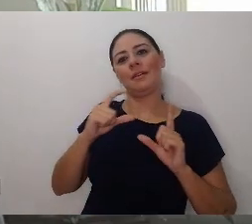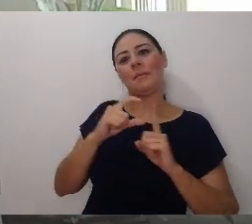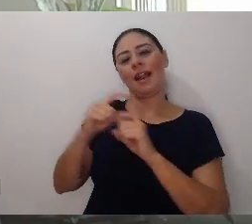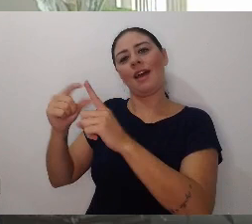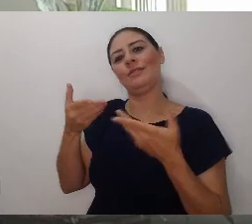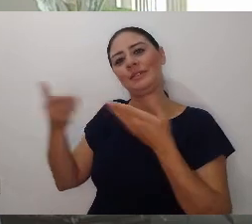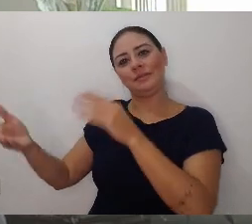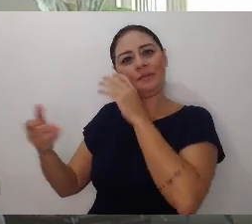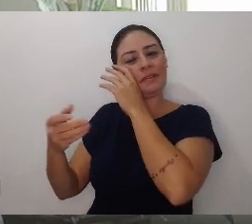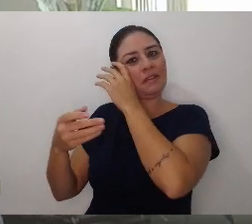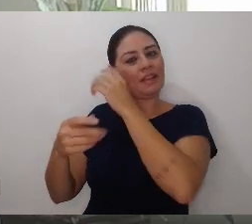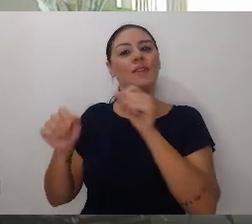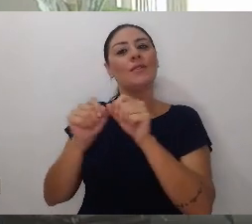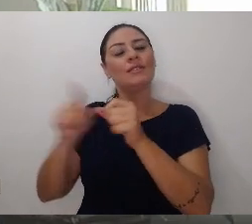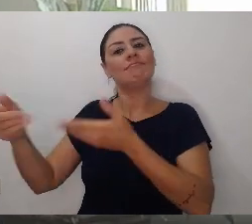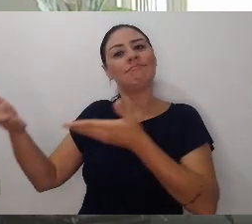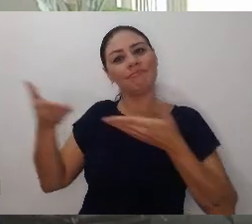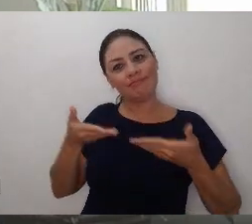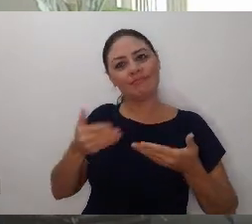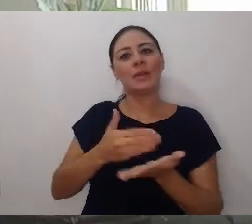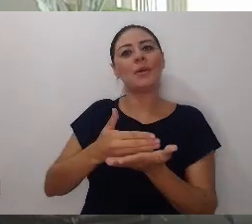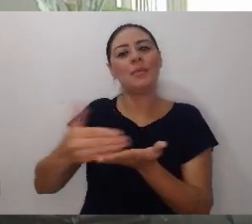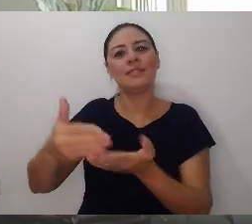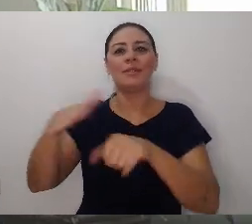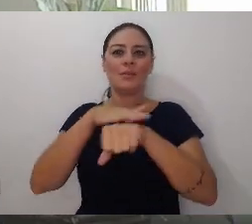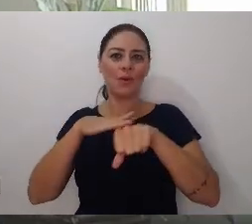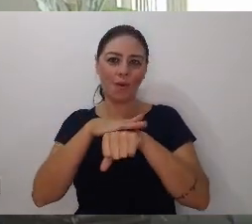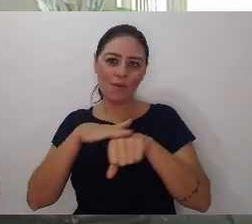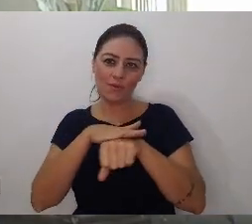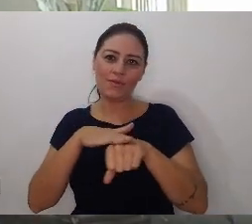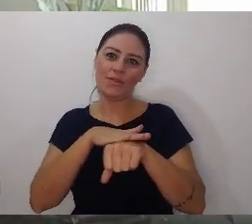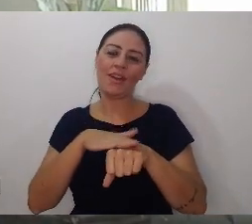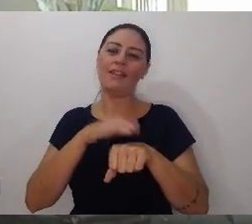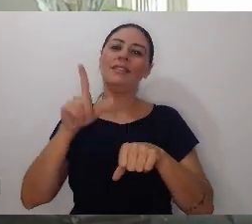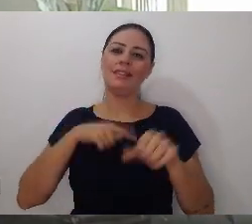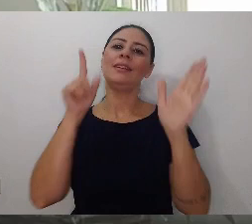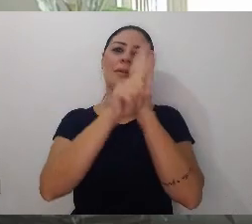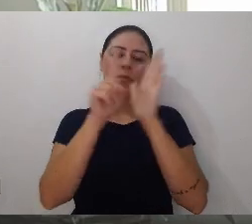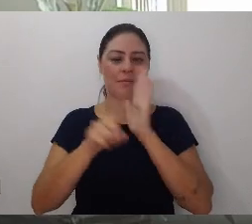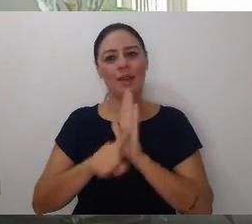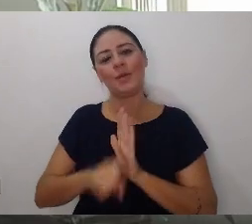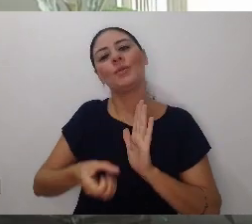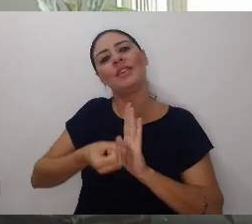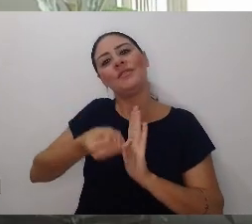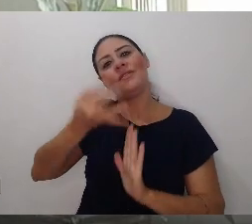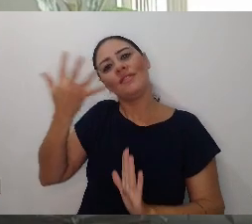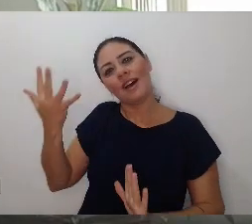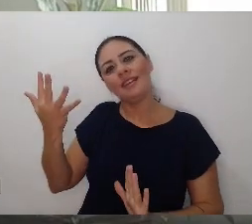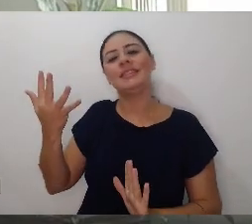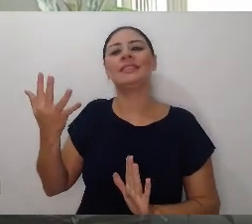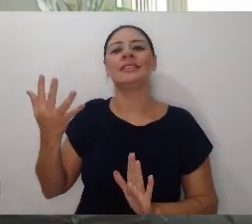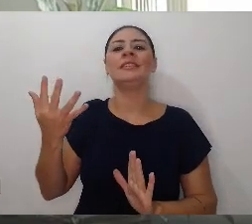doutora, eu vou passar a palavra para ti, para que faça as suas boas-vindas e comecemos esse diálogo, que tem muitas